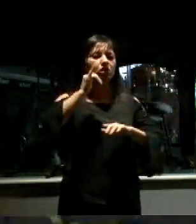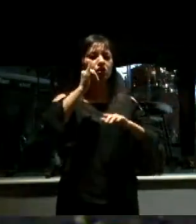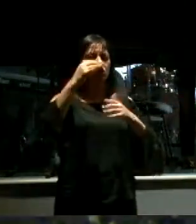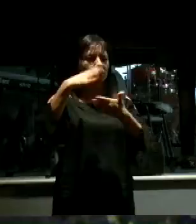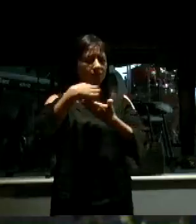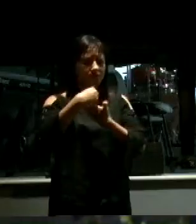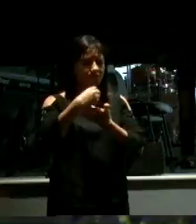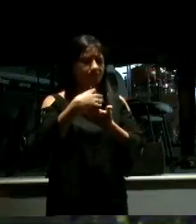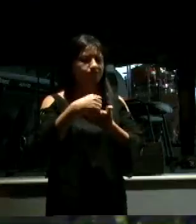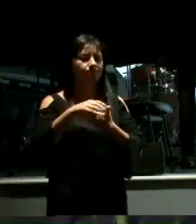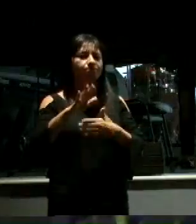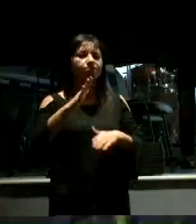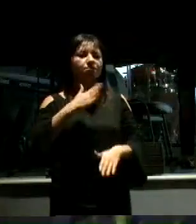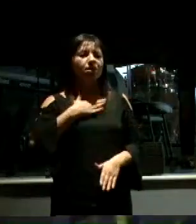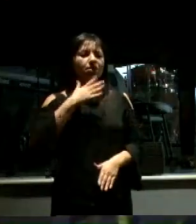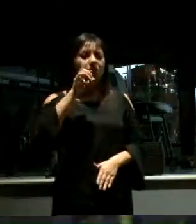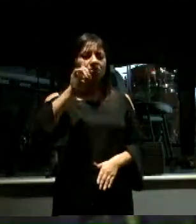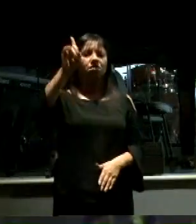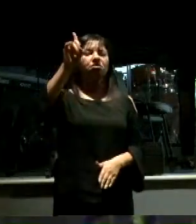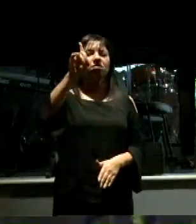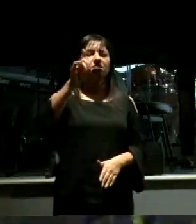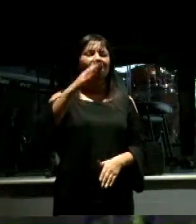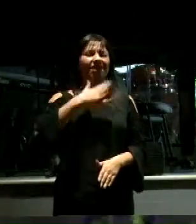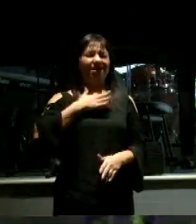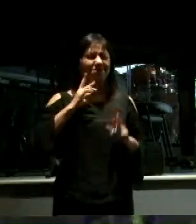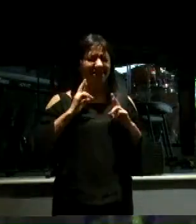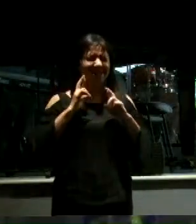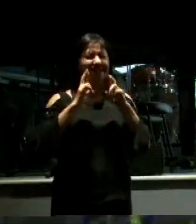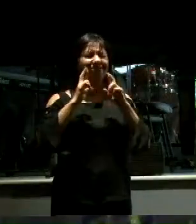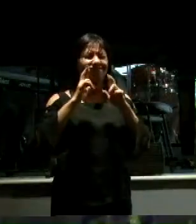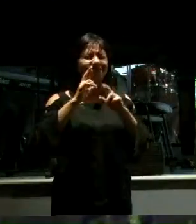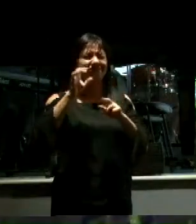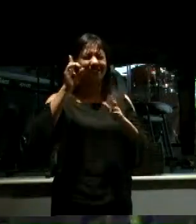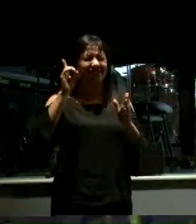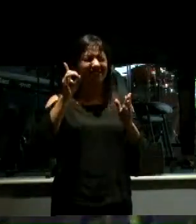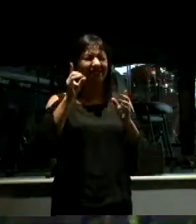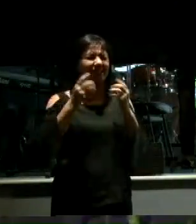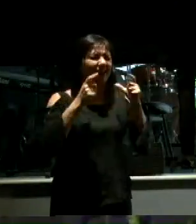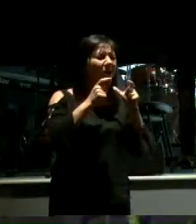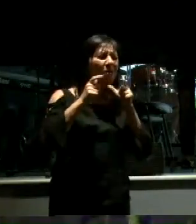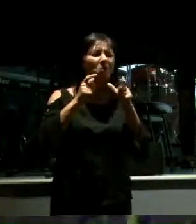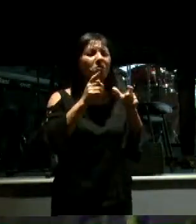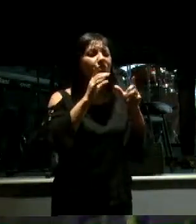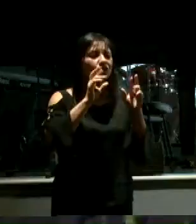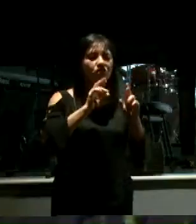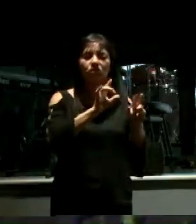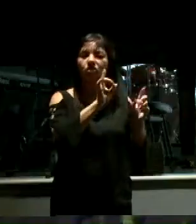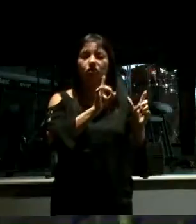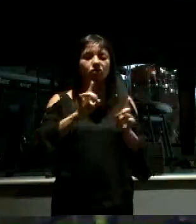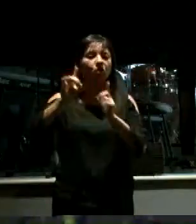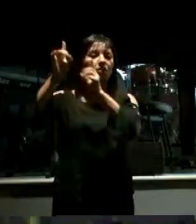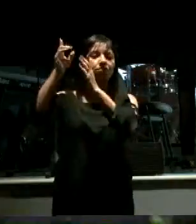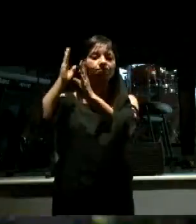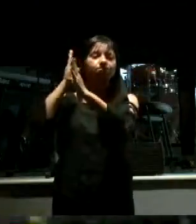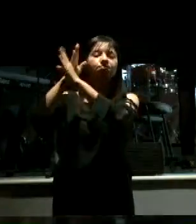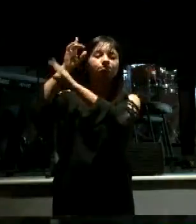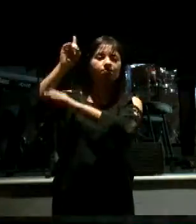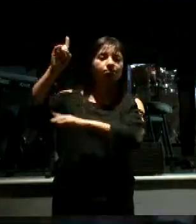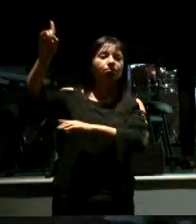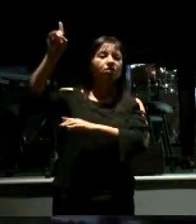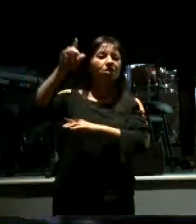a minha esperança está em ti. A minha amargura, os meus